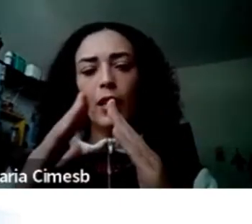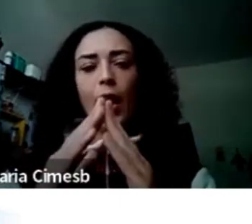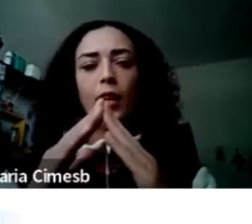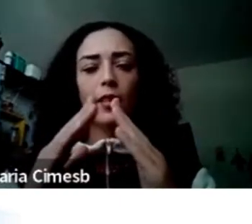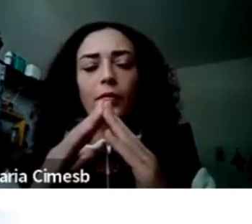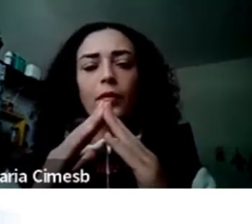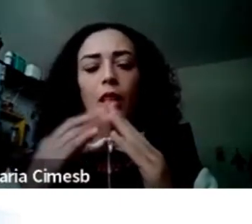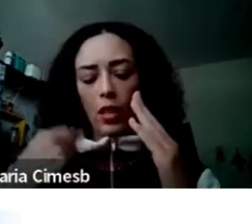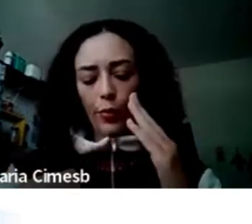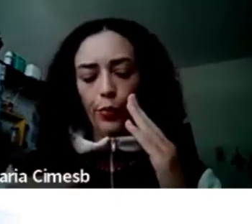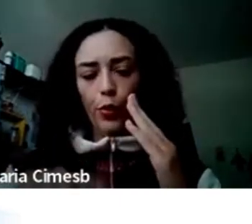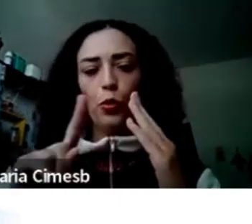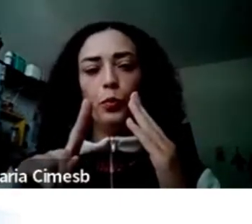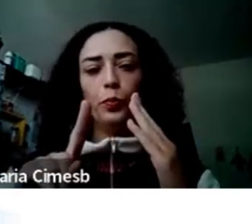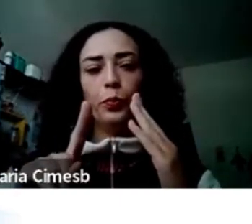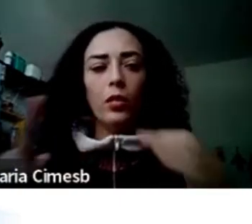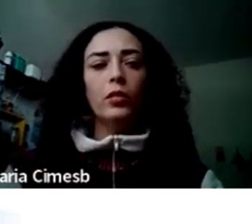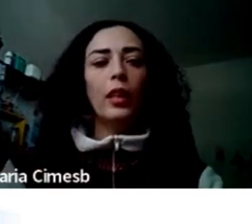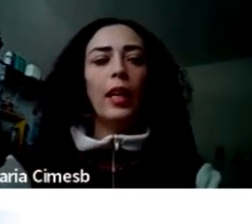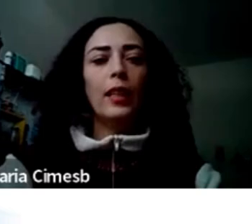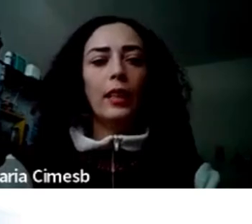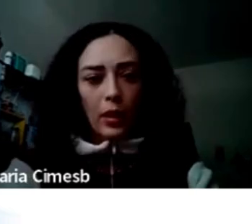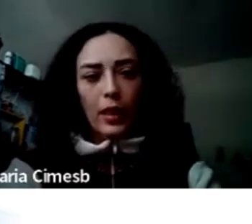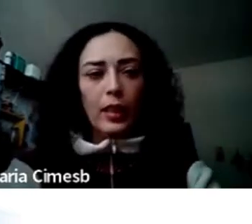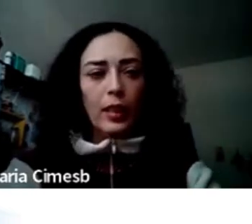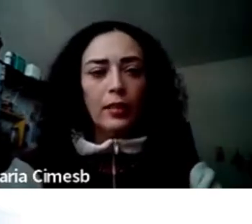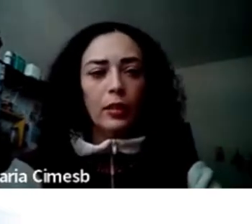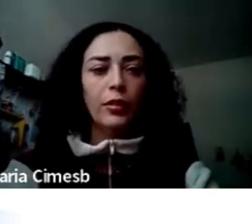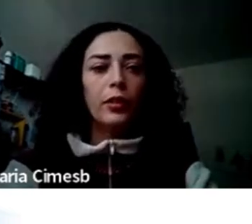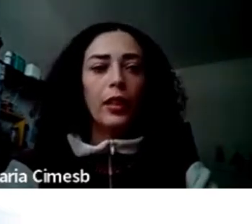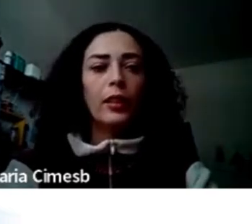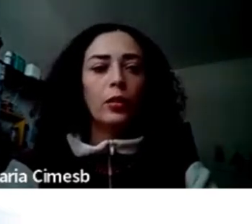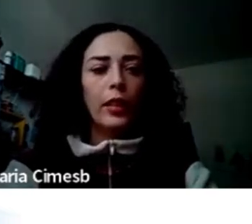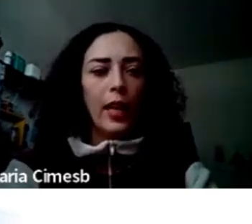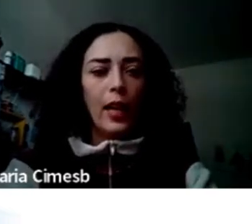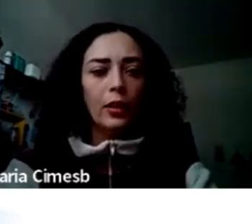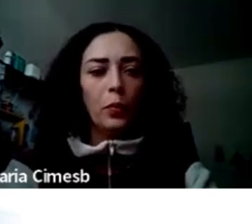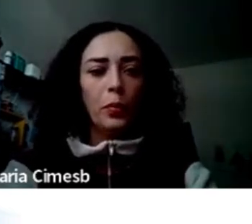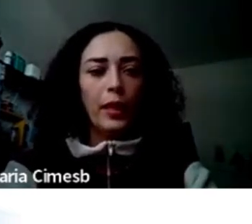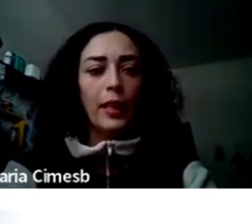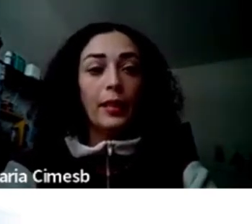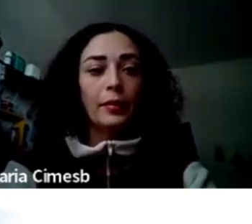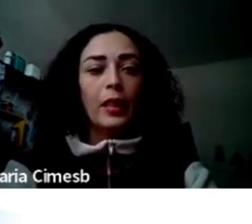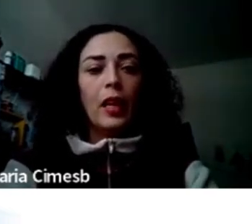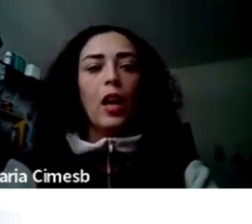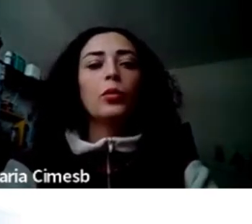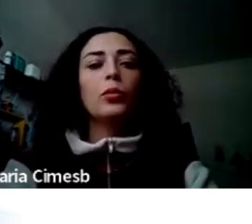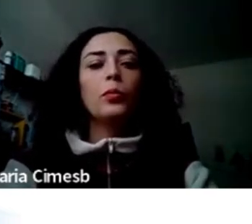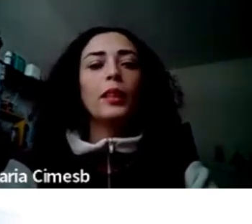vou. Ó, casa, vou. Então, é isso. A dificuldade do DA de